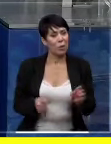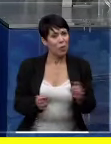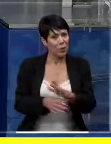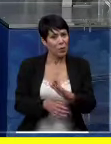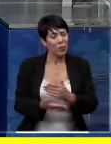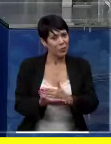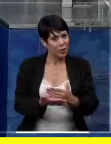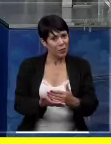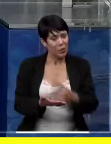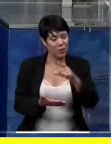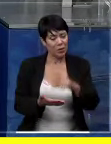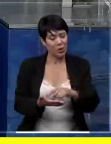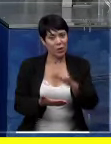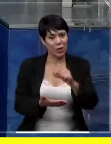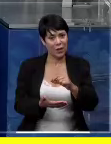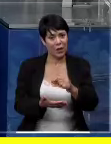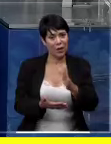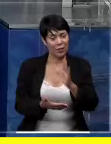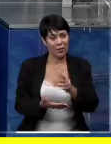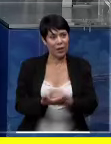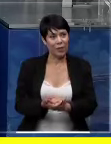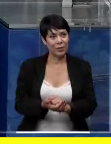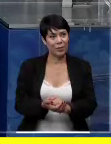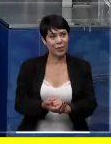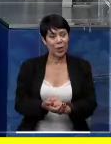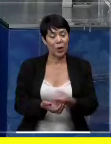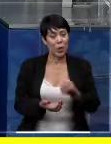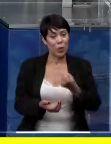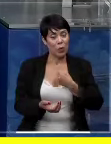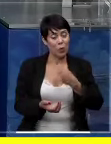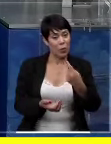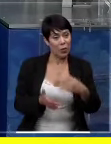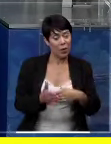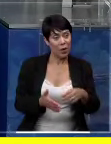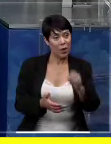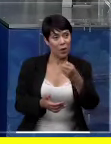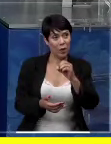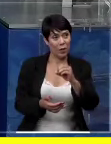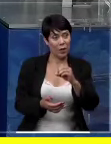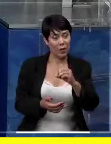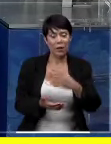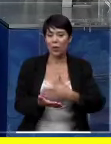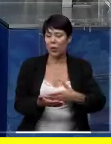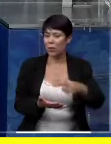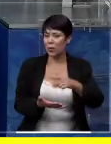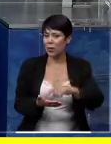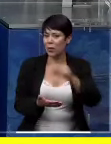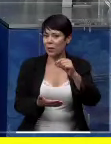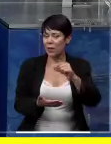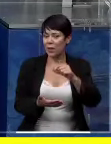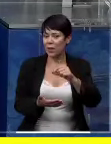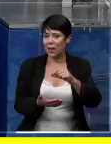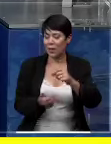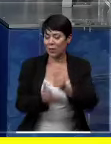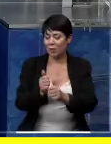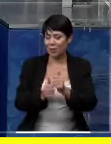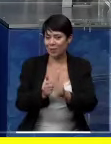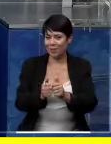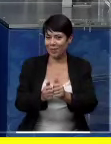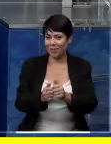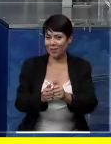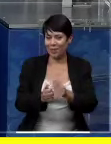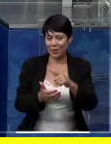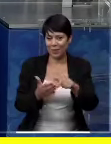carregado. Embaralhando 80 bolas numeradas de 01 a 80. Começou o sorteio da Time